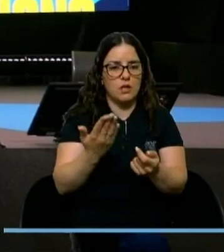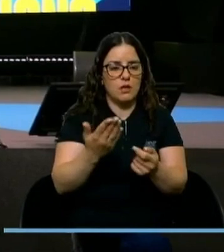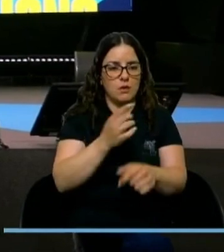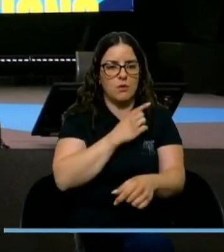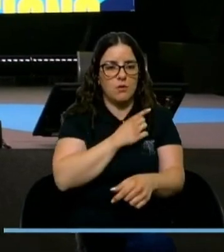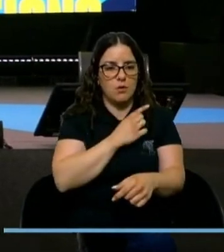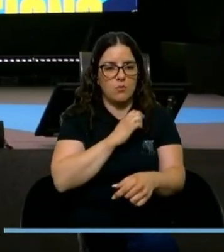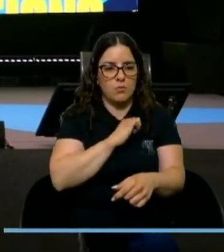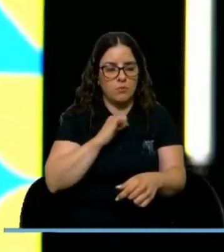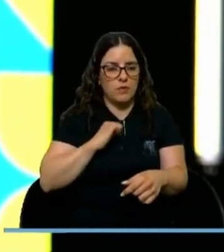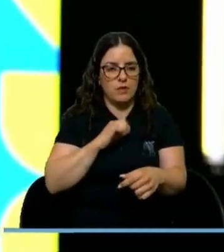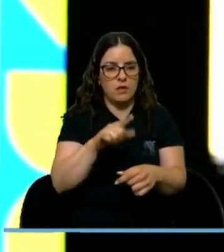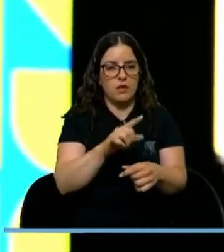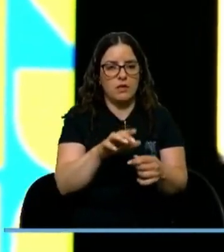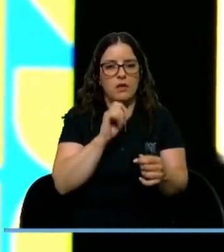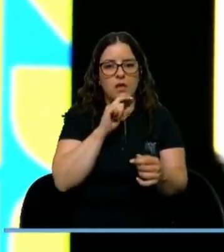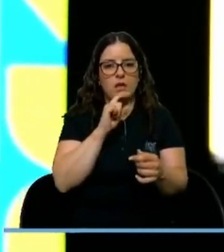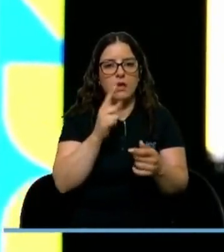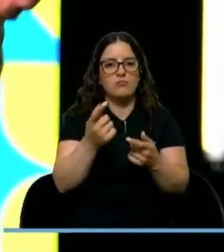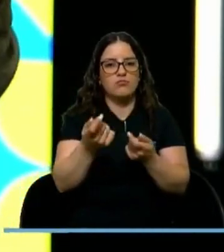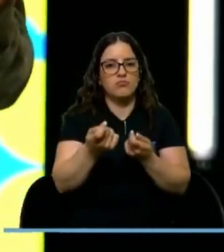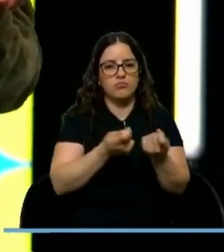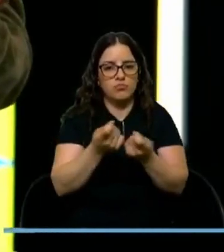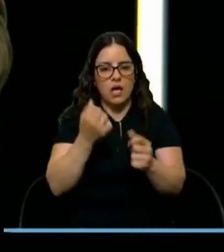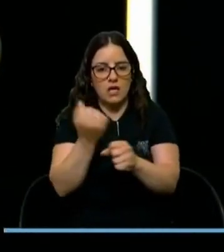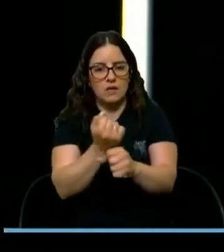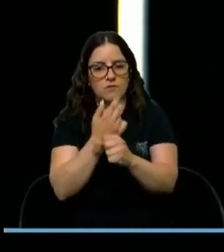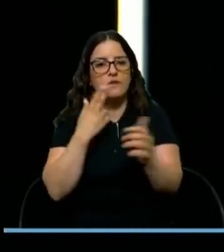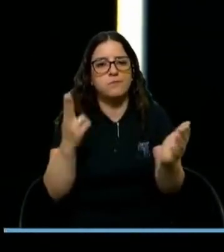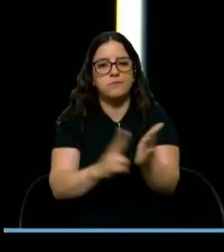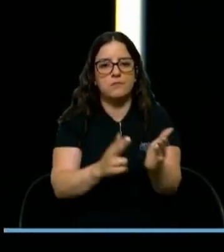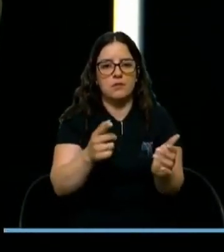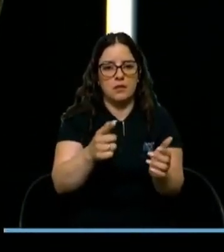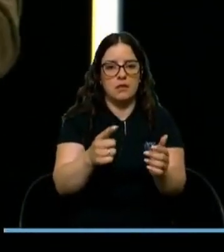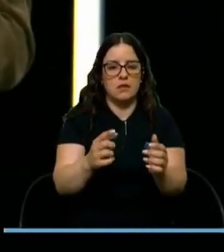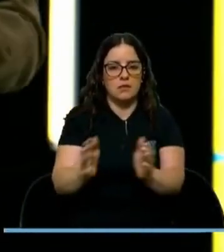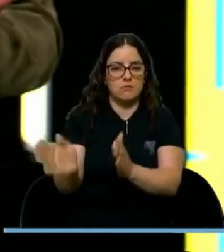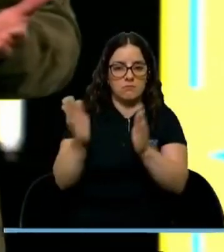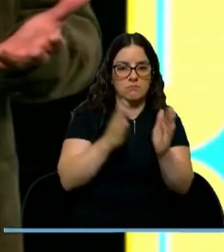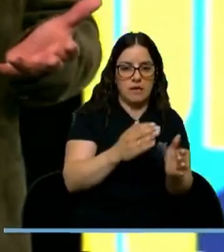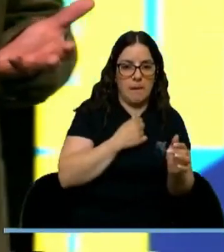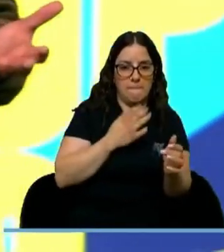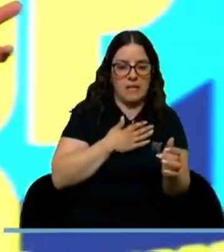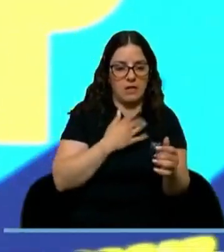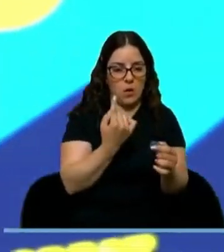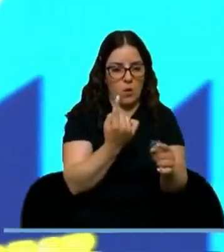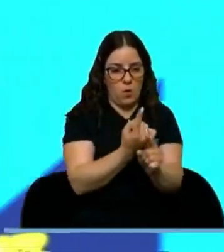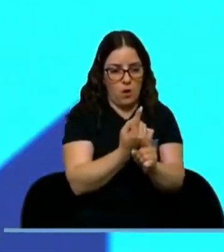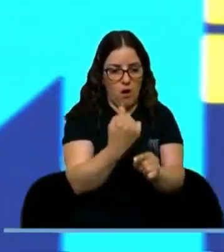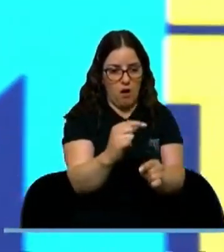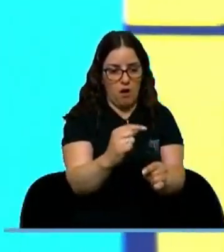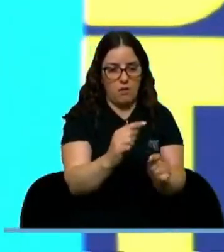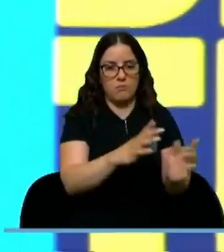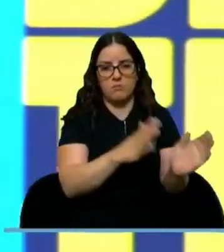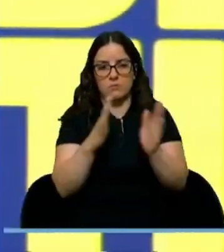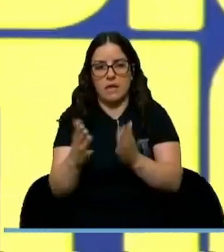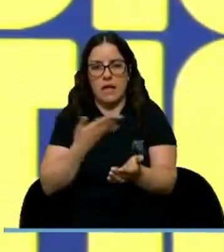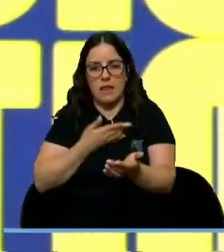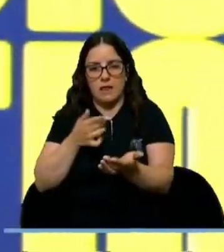reais. Quer do lado das coisas, empresas que têm coisas, quer do lado da